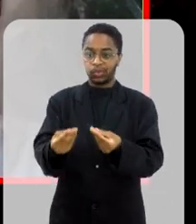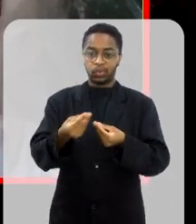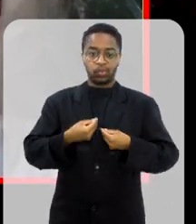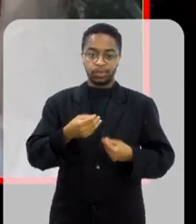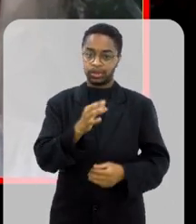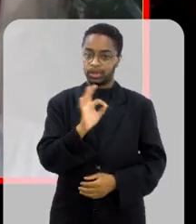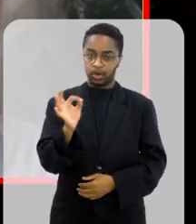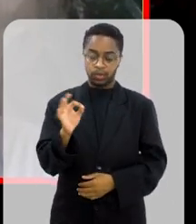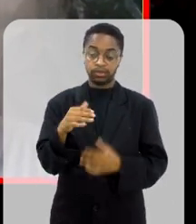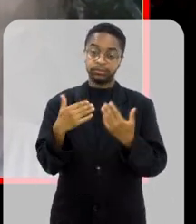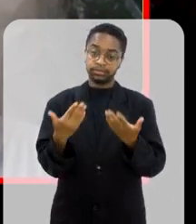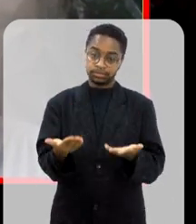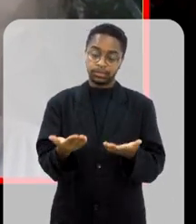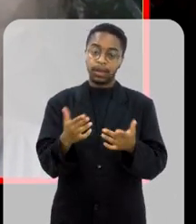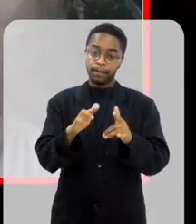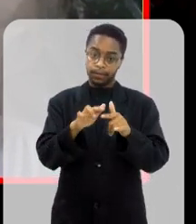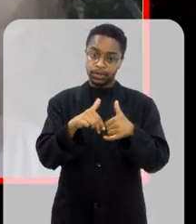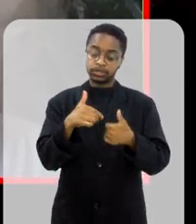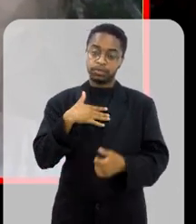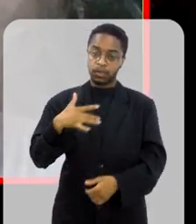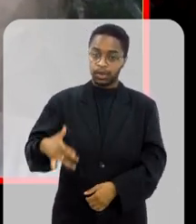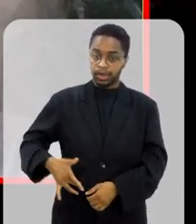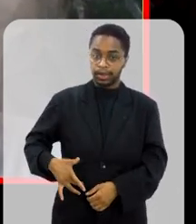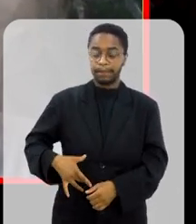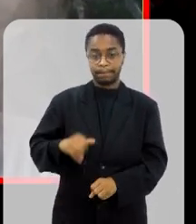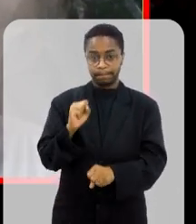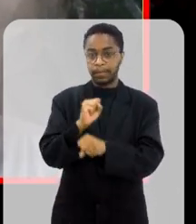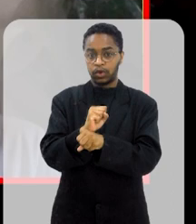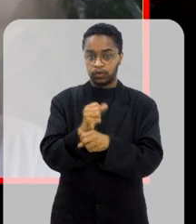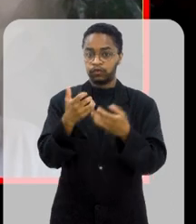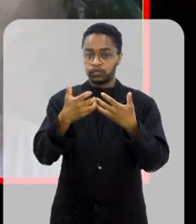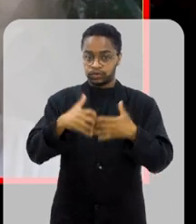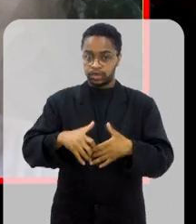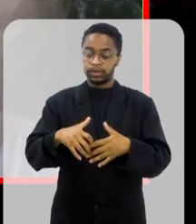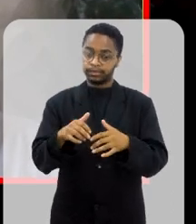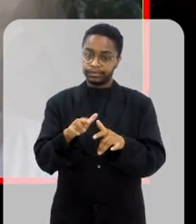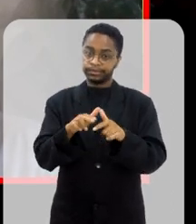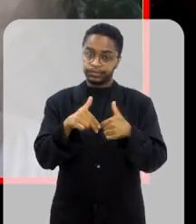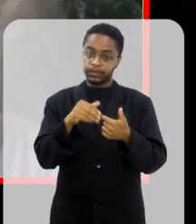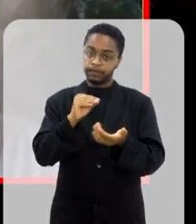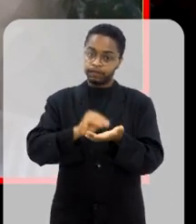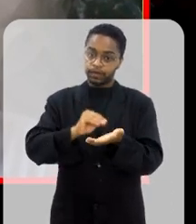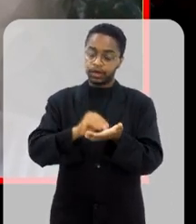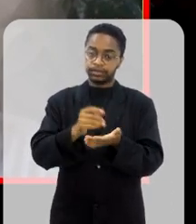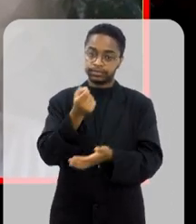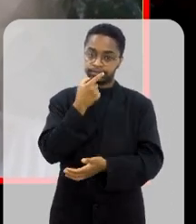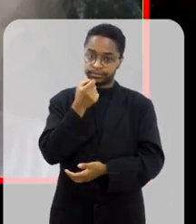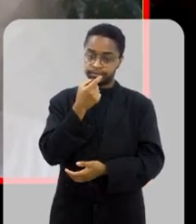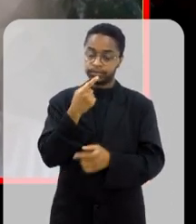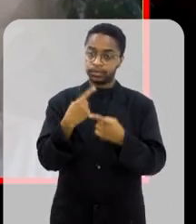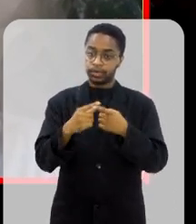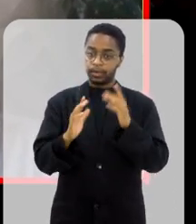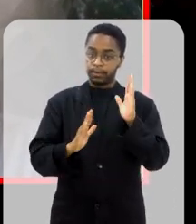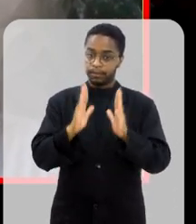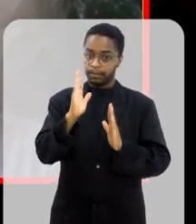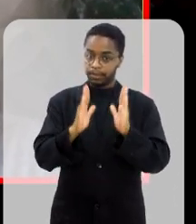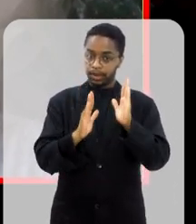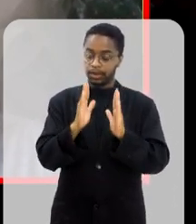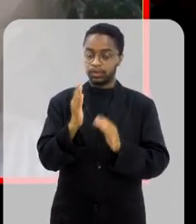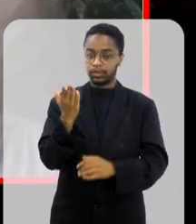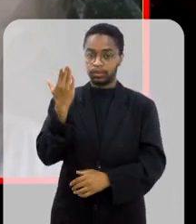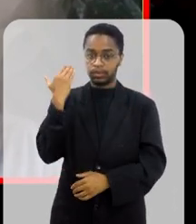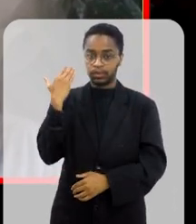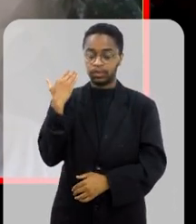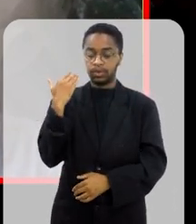não me passando. E aí eu acabei perdendo a função renal justamente pela falta de medicamento. Na